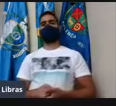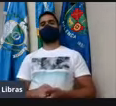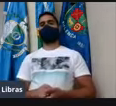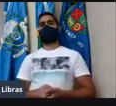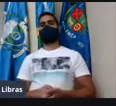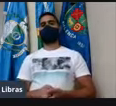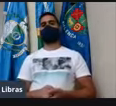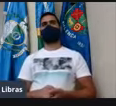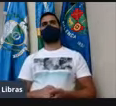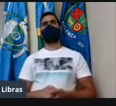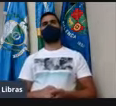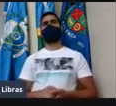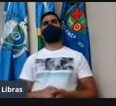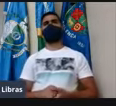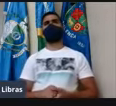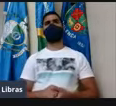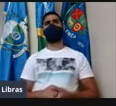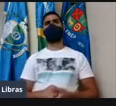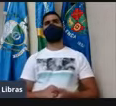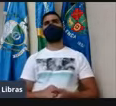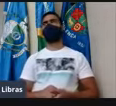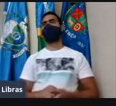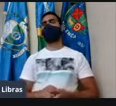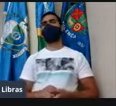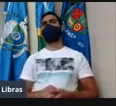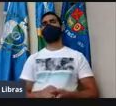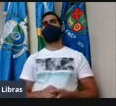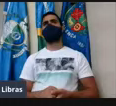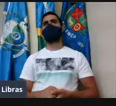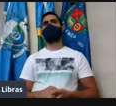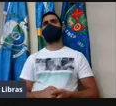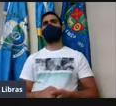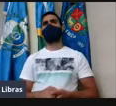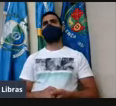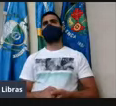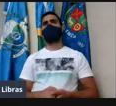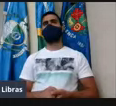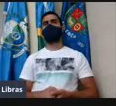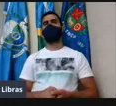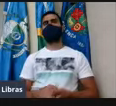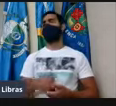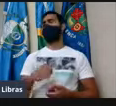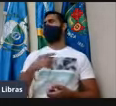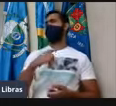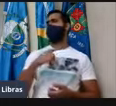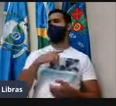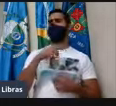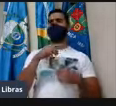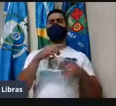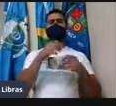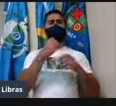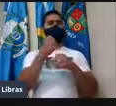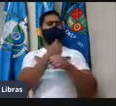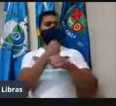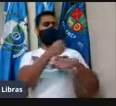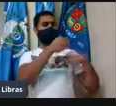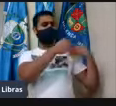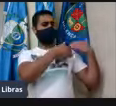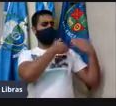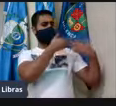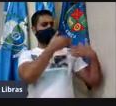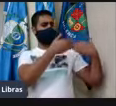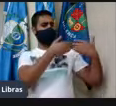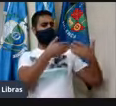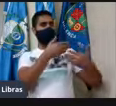Tenho por mim que, ao longo desses anos, todos os prefeitos que passaram, uns